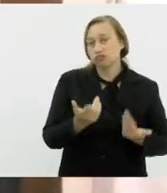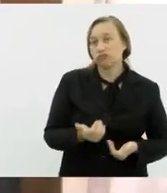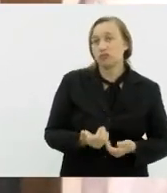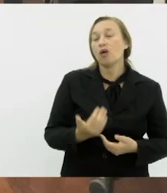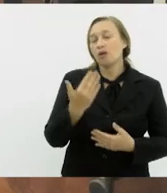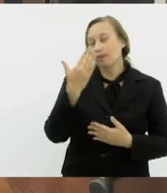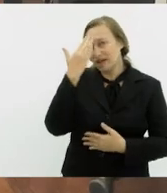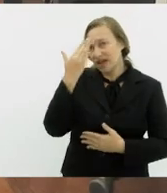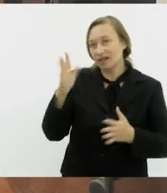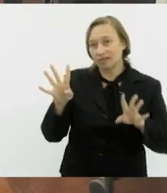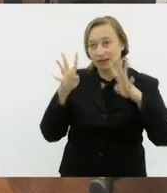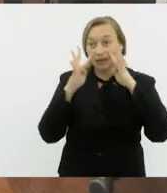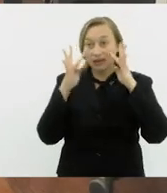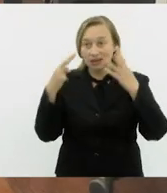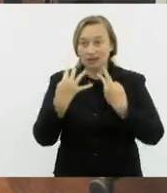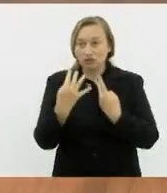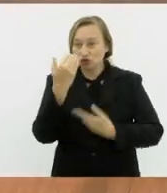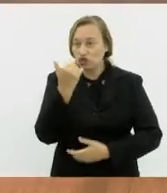desculpa.